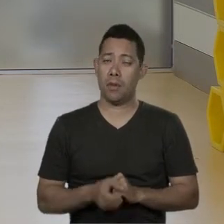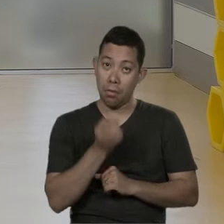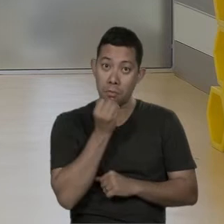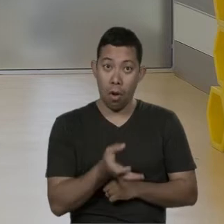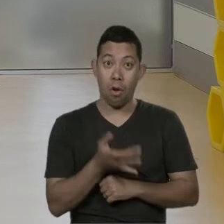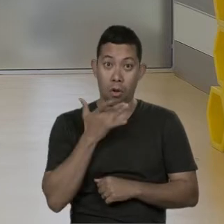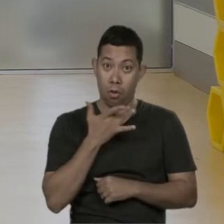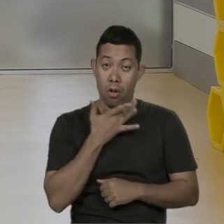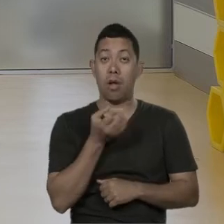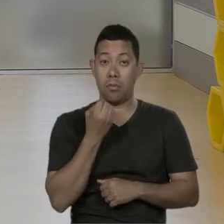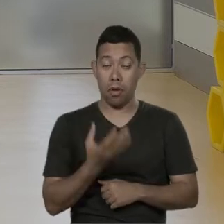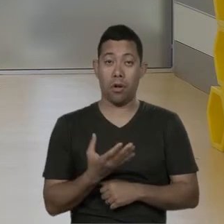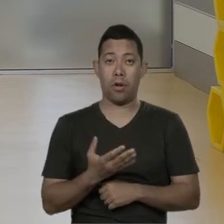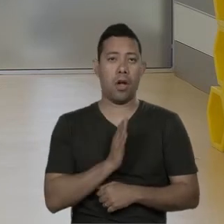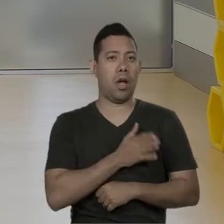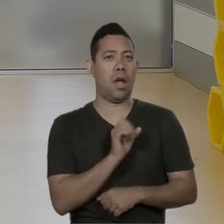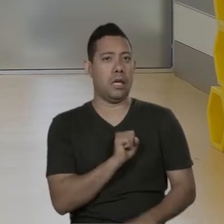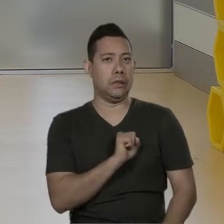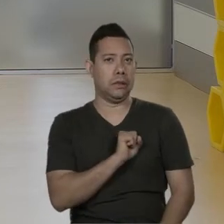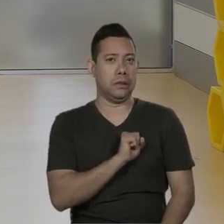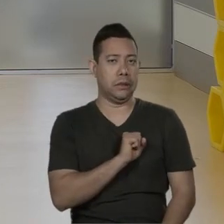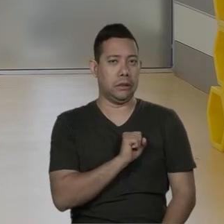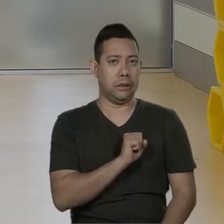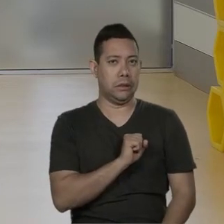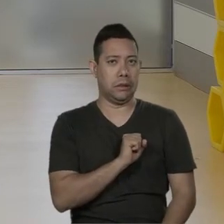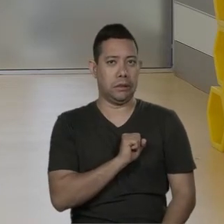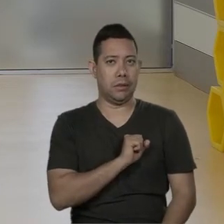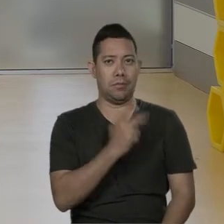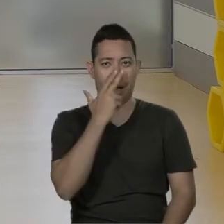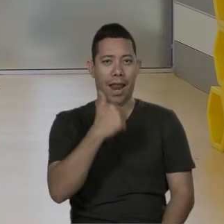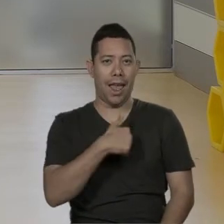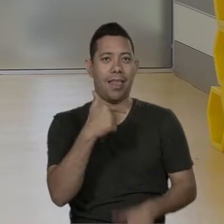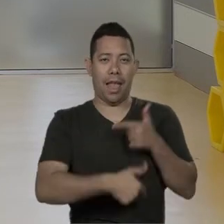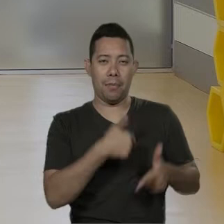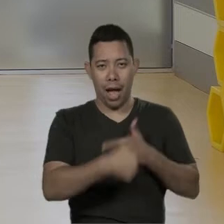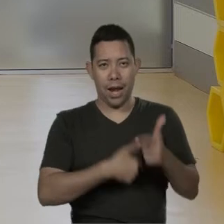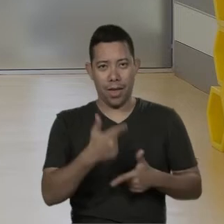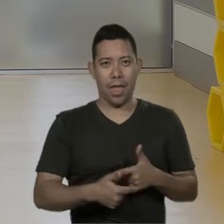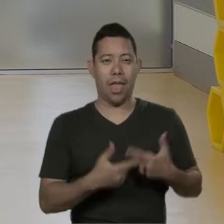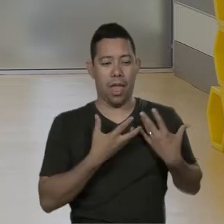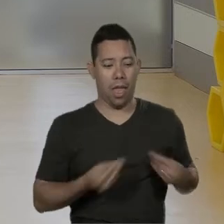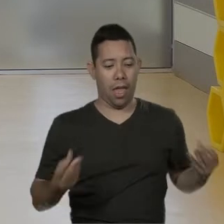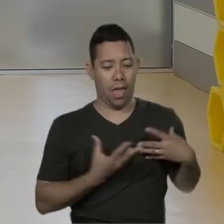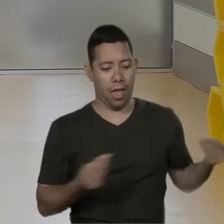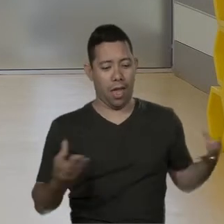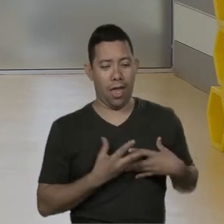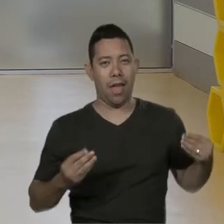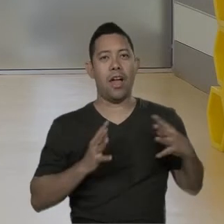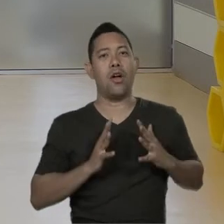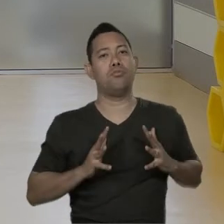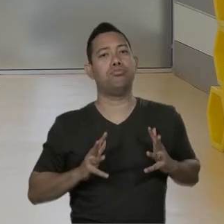bom. Fazendo aí o seu coraçãozinho trabalhar, liberando as toxinas.